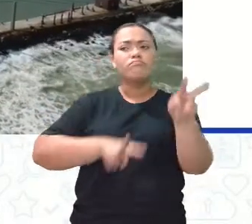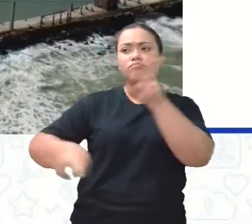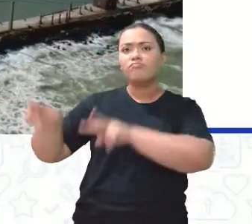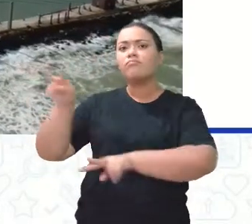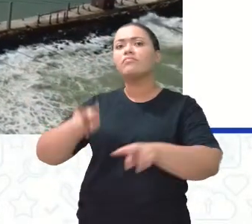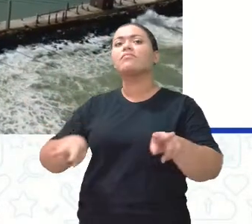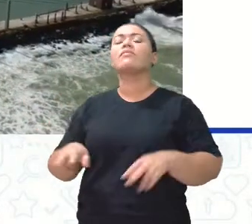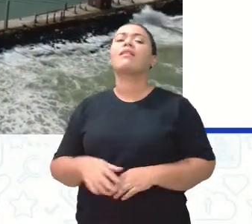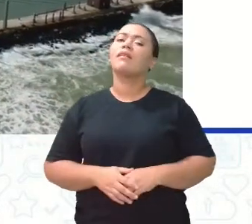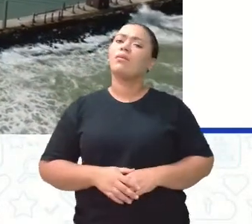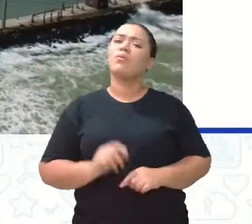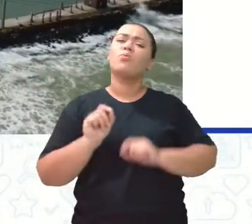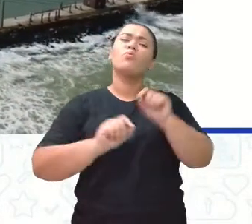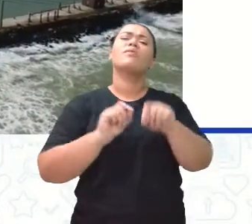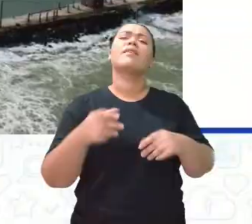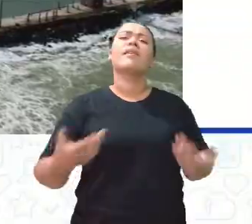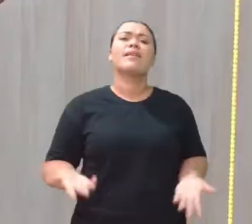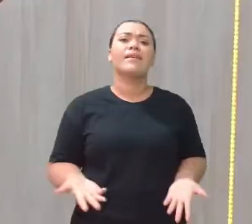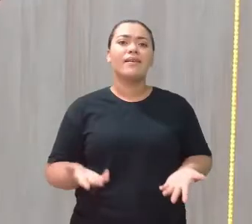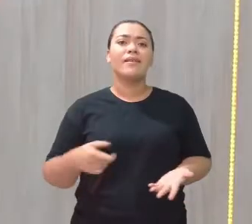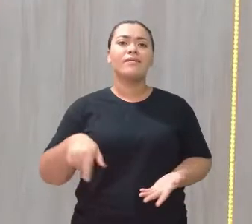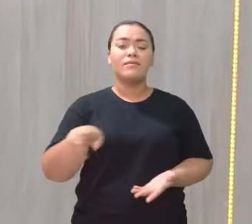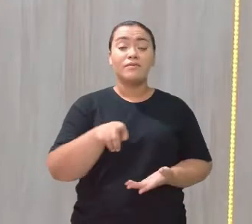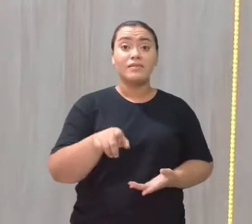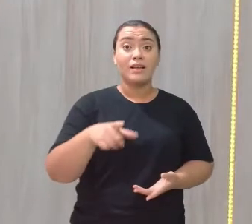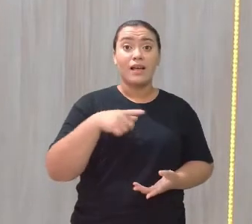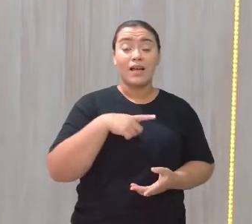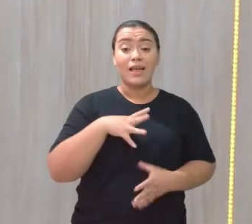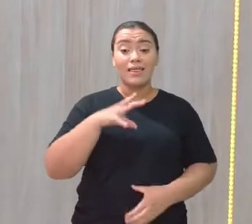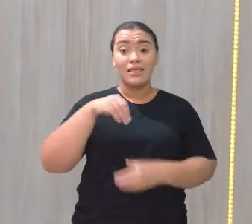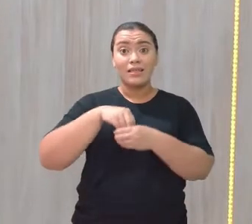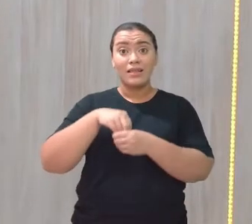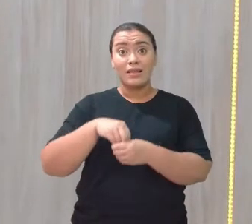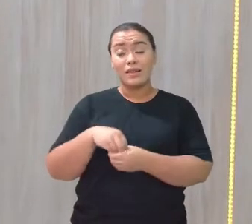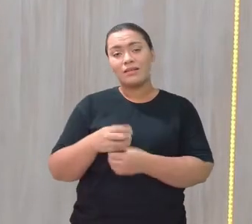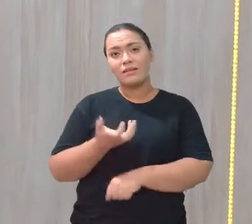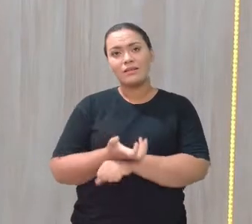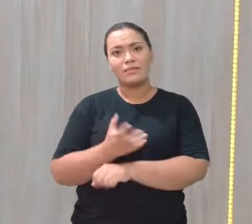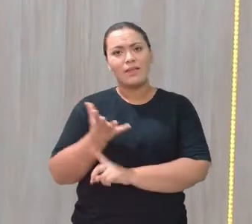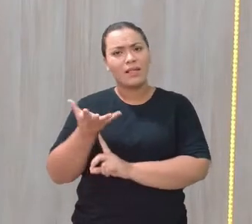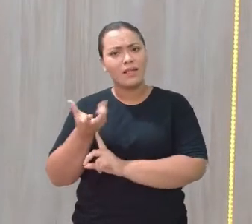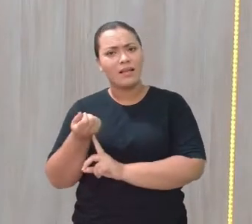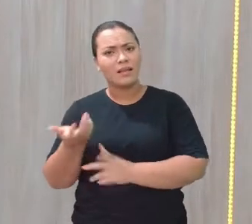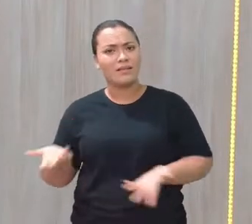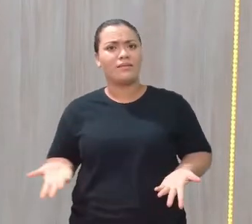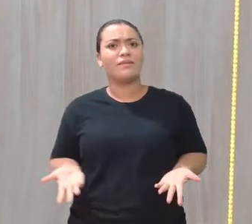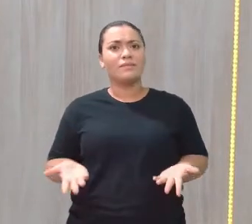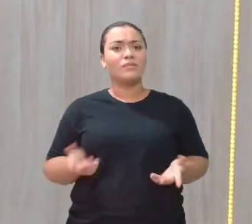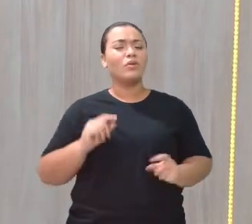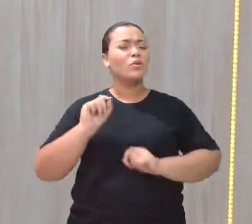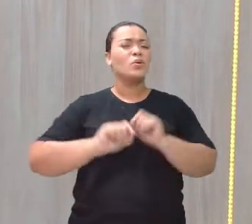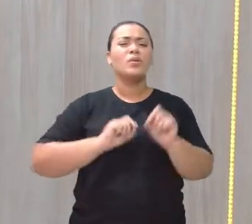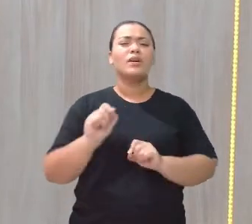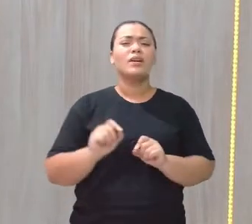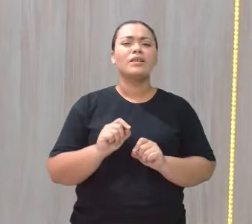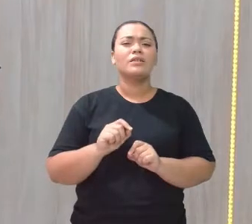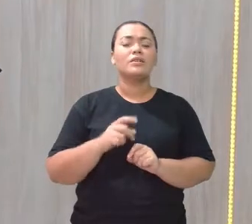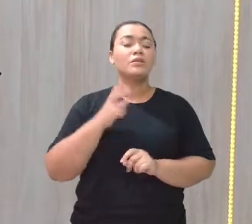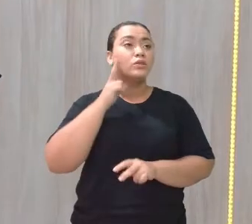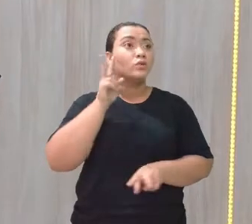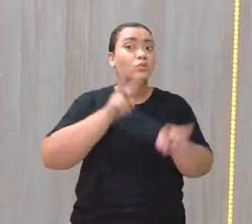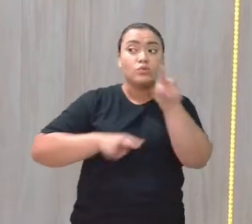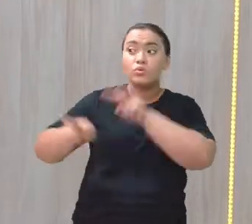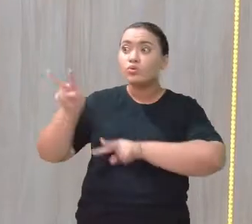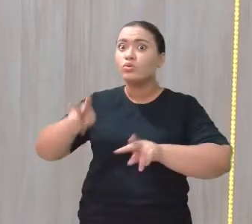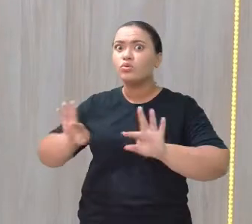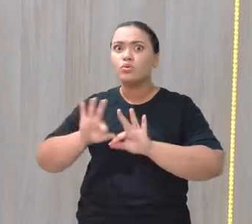paisagem para vocês? O que é paisagem na arte? Né? O que é a paisagem na arte? É tudo que a gente pode ver, tudo